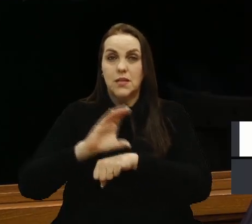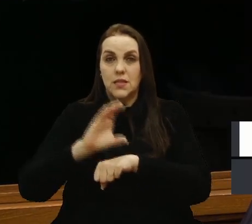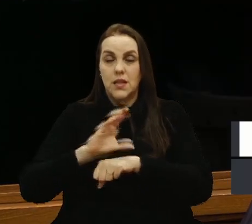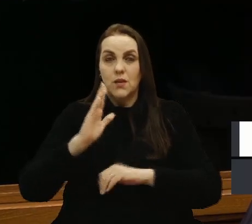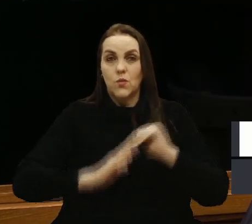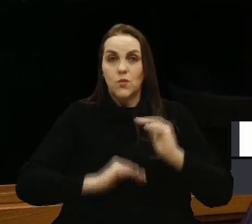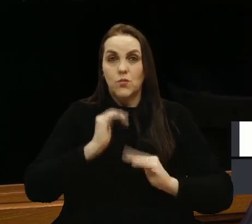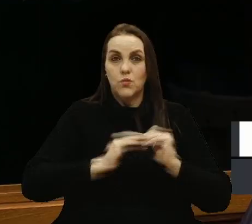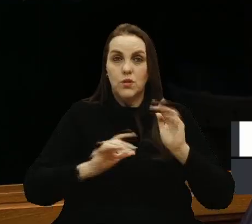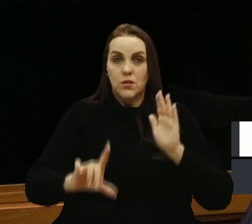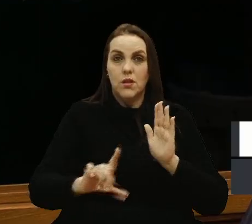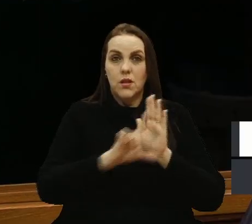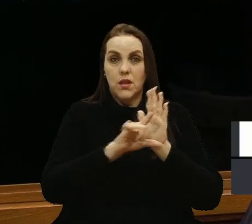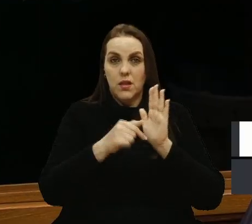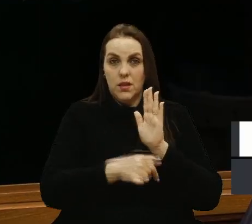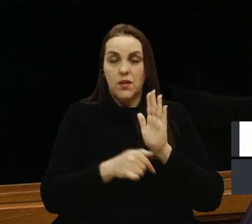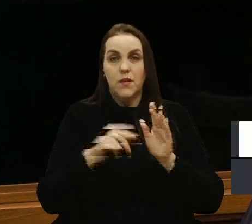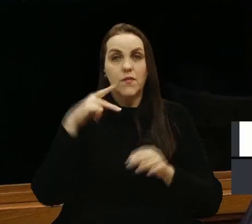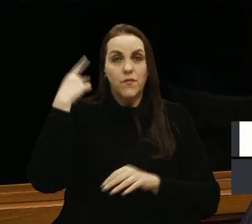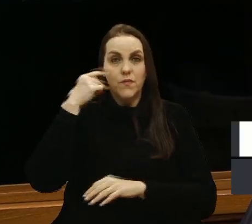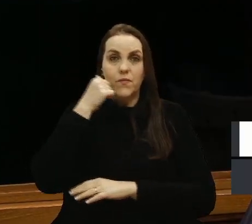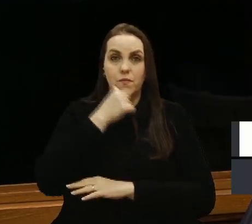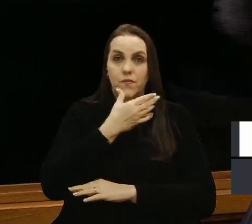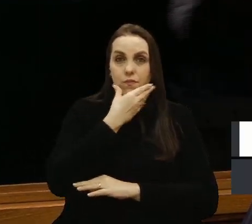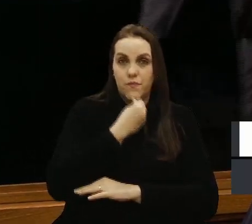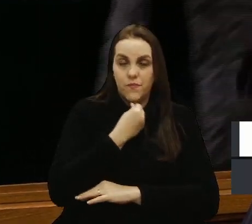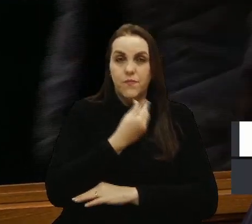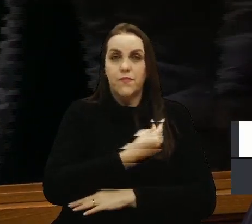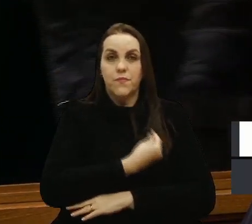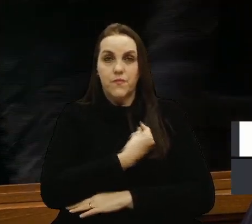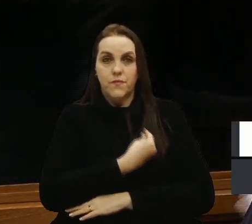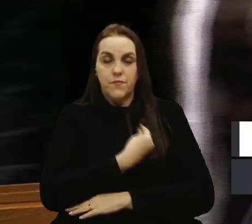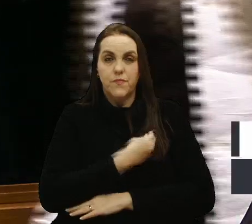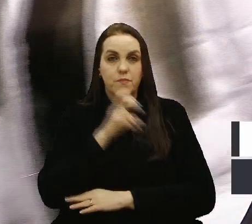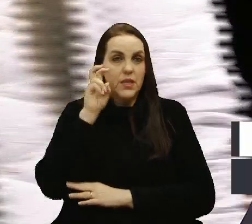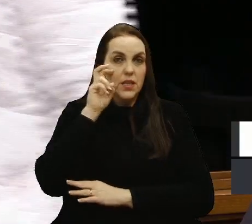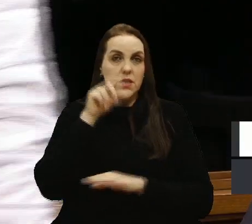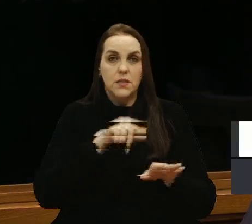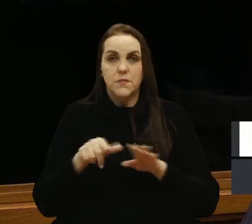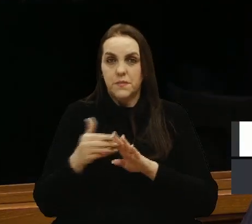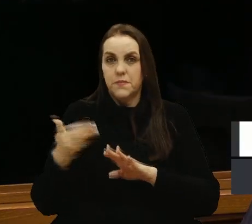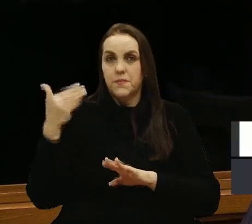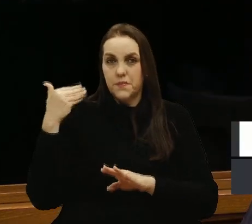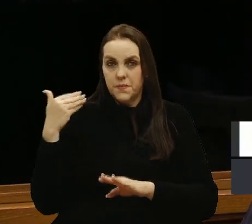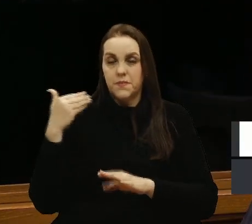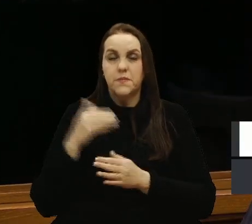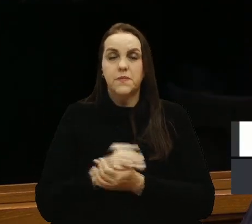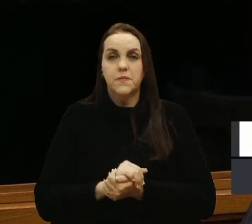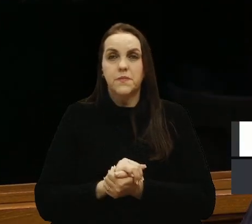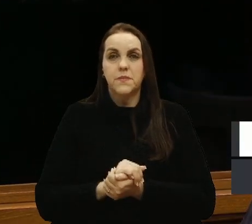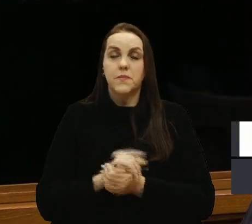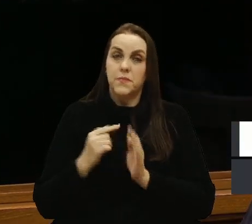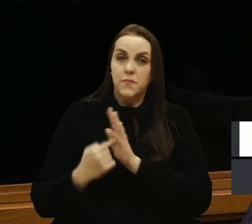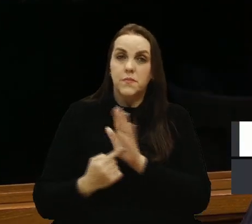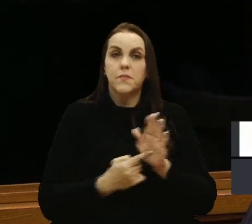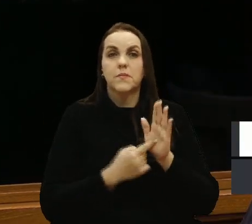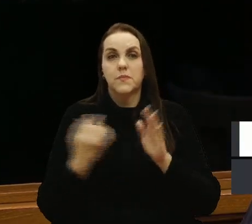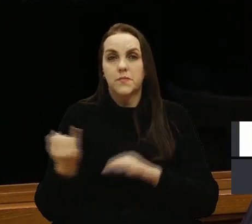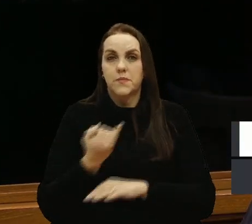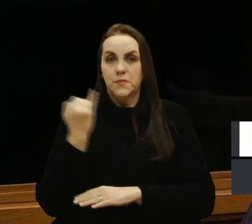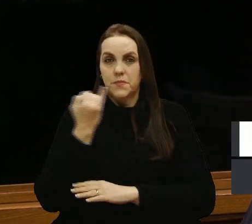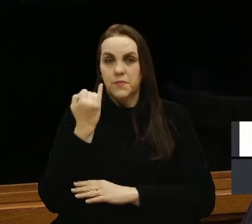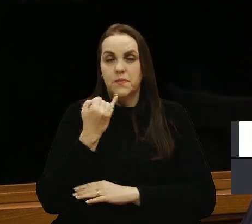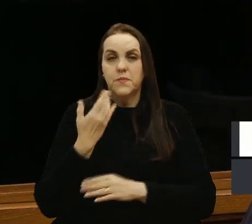Leis. Eu e outros vereadores e vereadoras estivemos presentes na quinta-feira da semana passada, mais uma vez, né, demonstrando a importância de falarmos